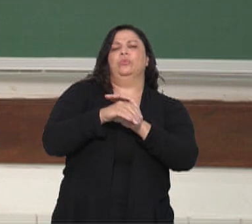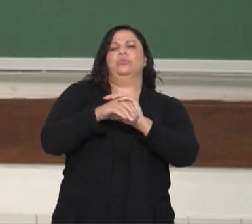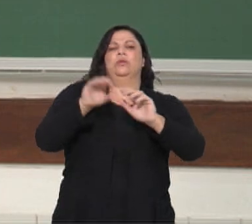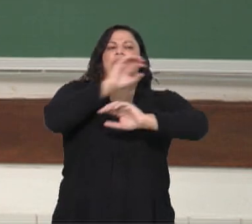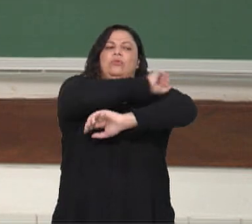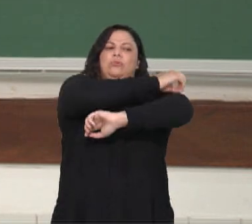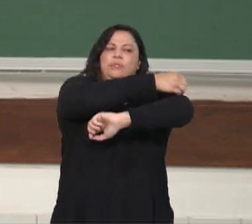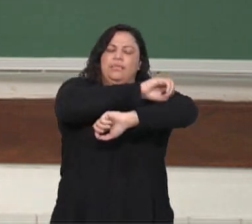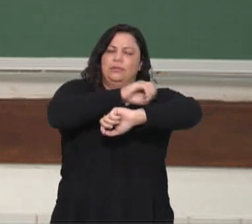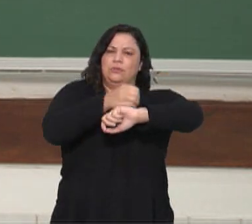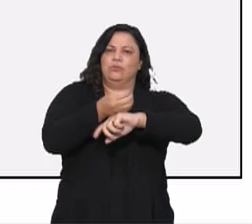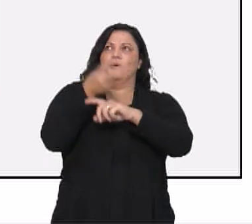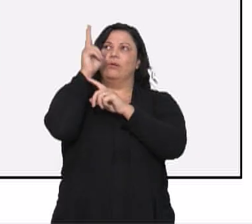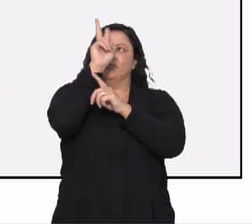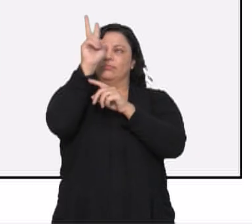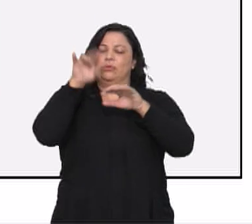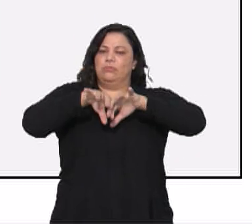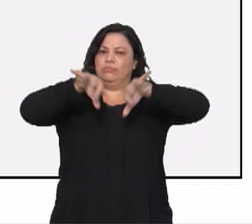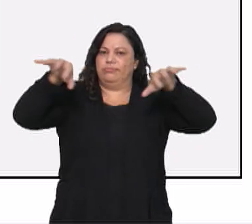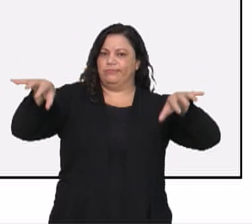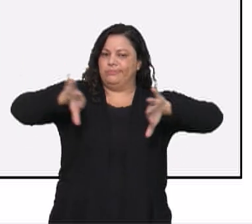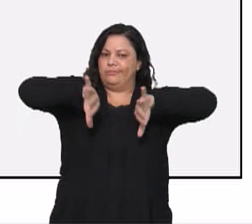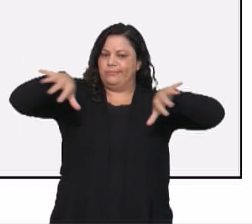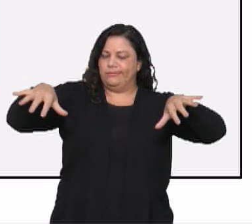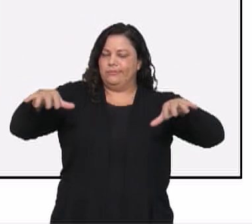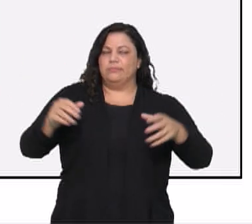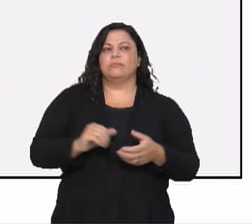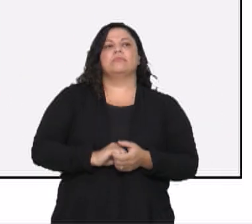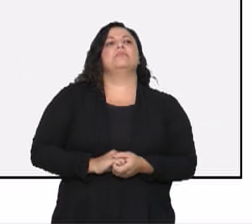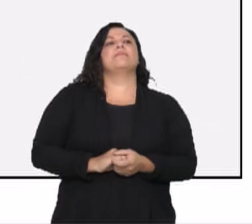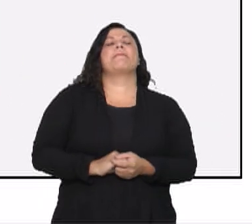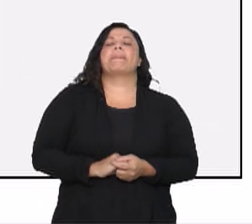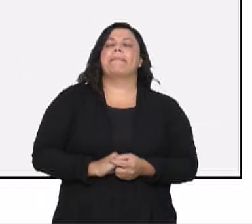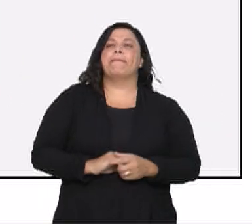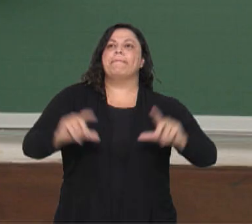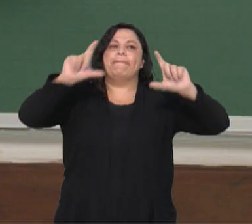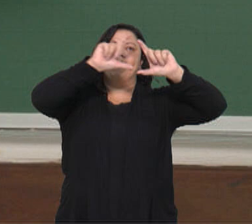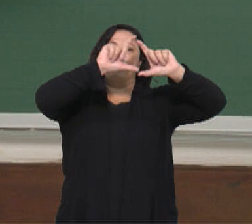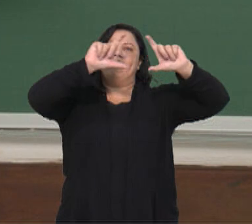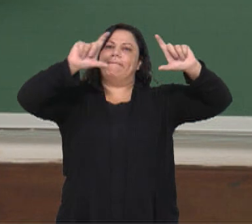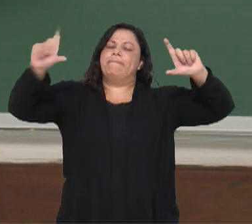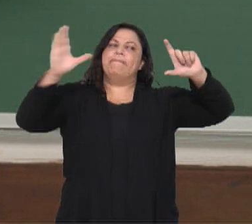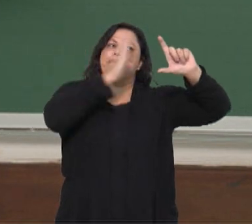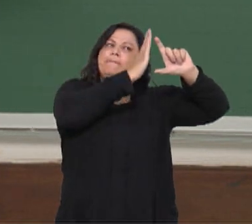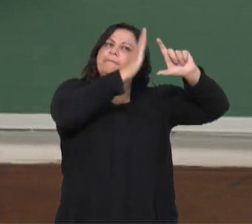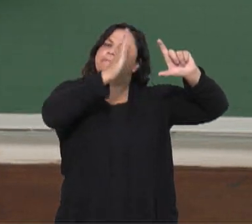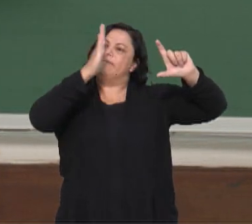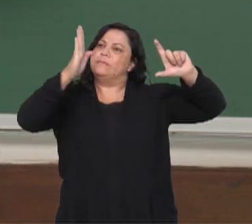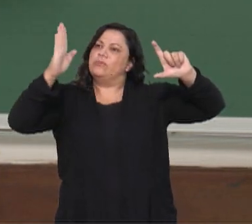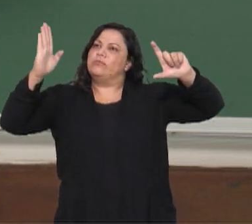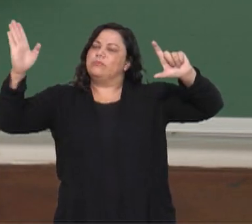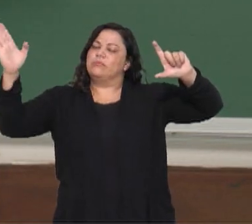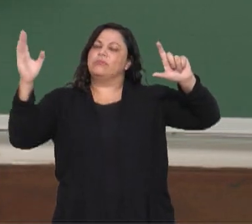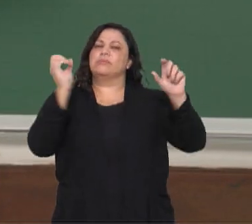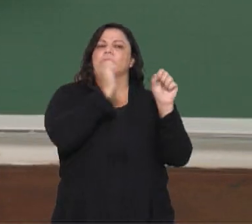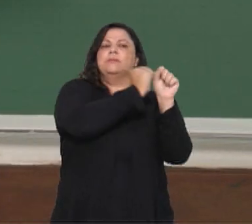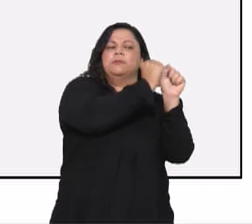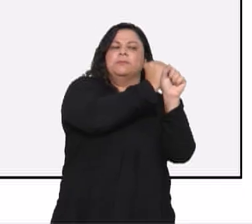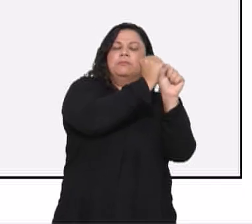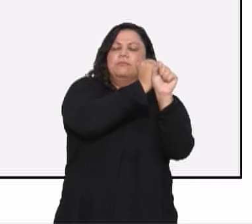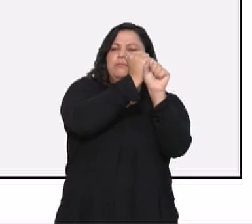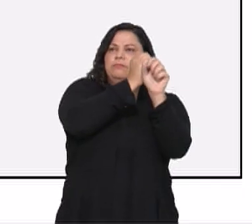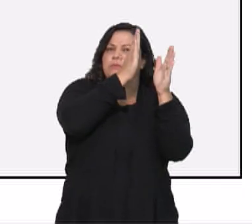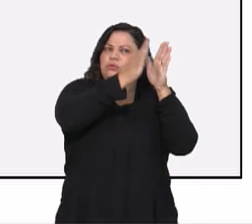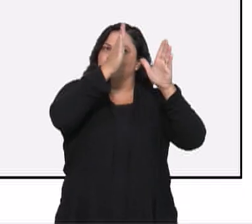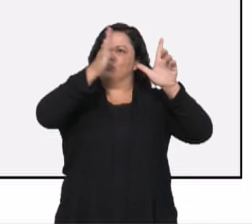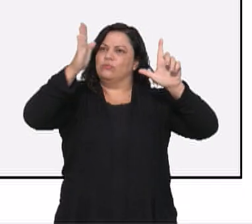história. Divisões tradicionais da história. Utilizamos o Paleolítico, Neolítico, as idades do cobre, bronze e a